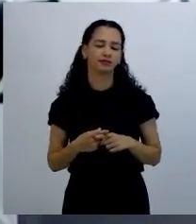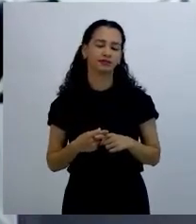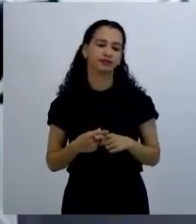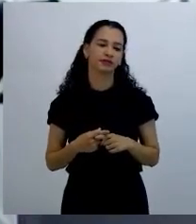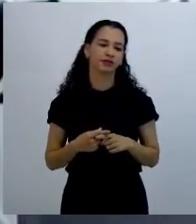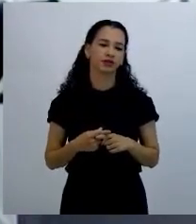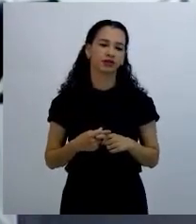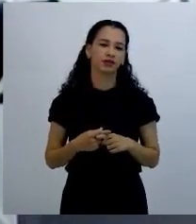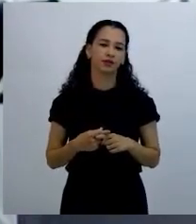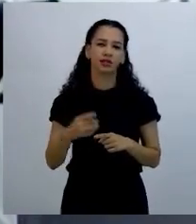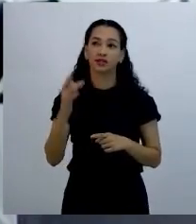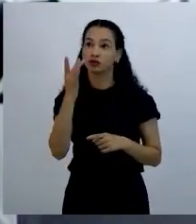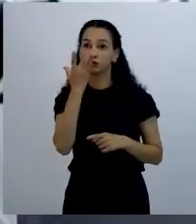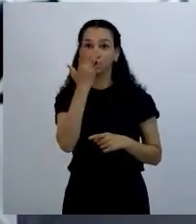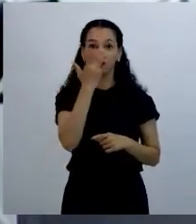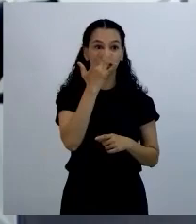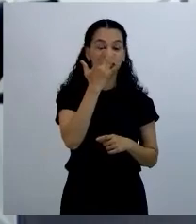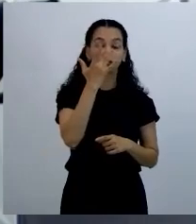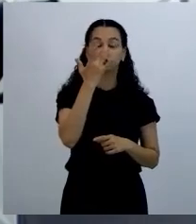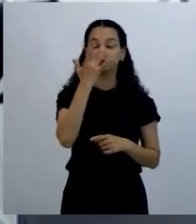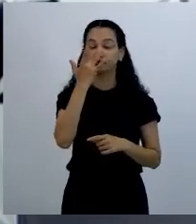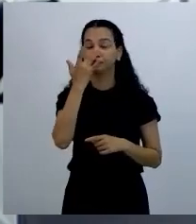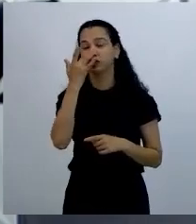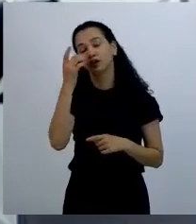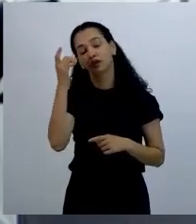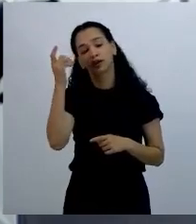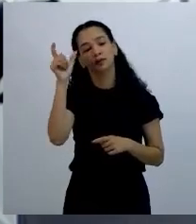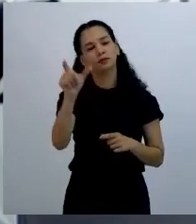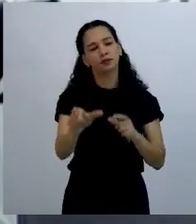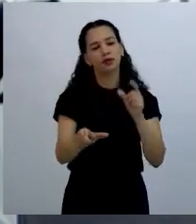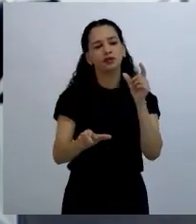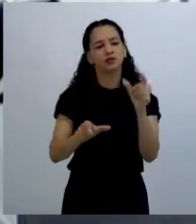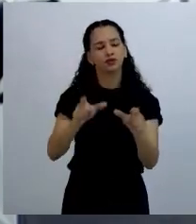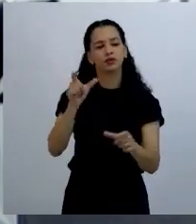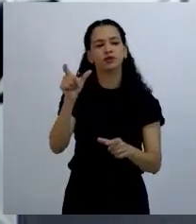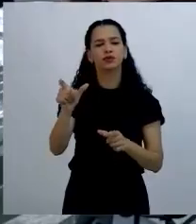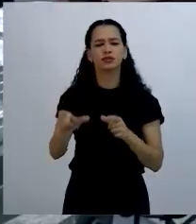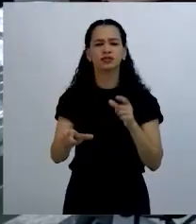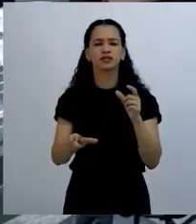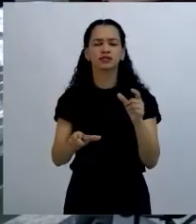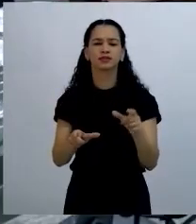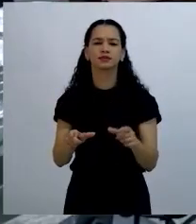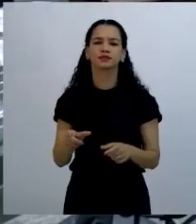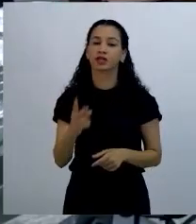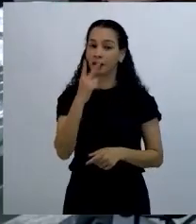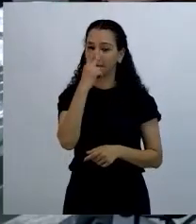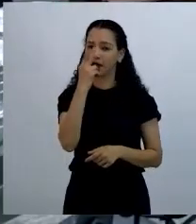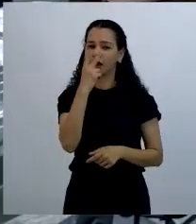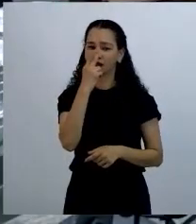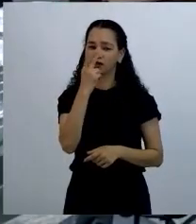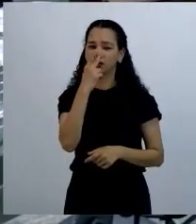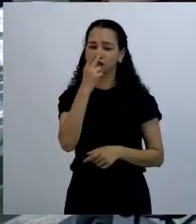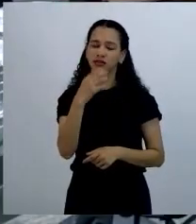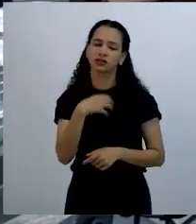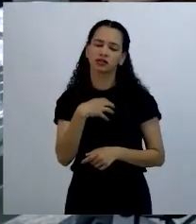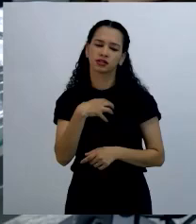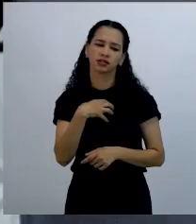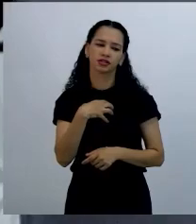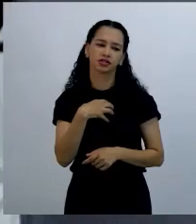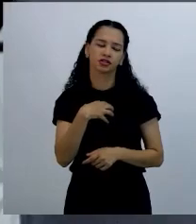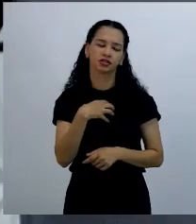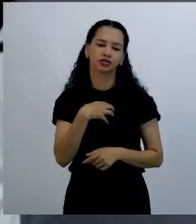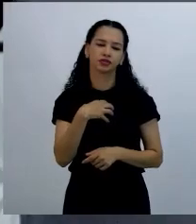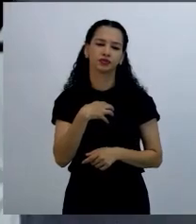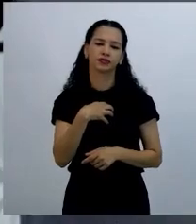proprietárias de Ministérios na vida da igreja e uma dificuldade enorme